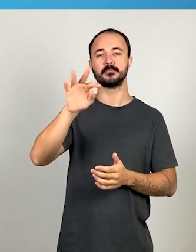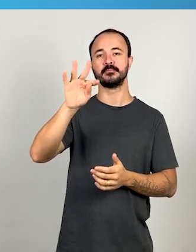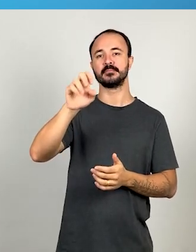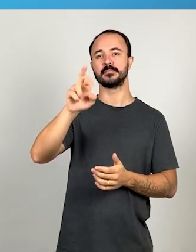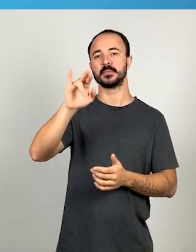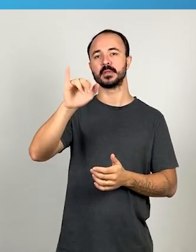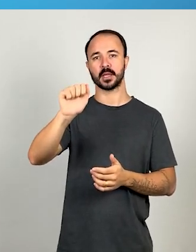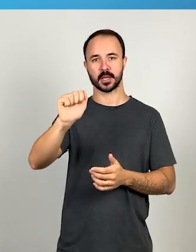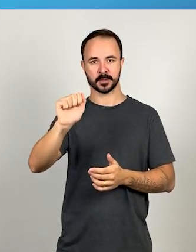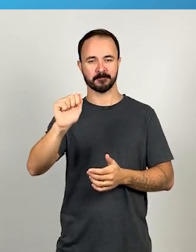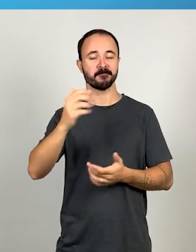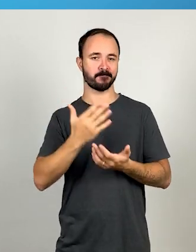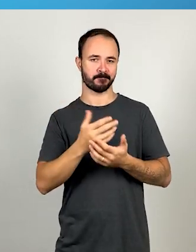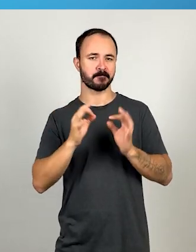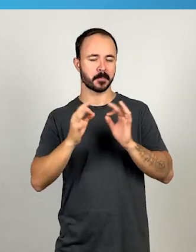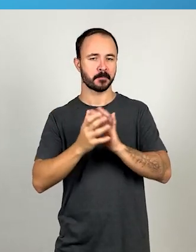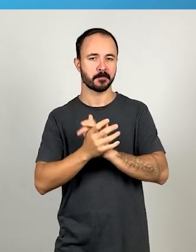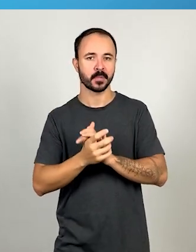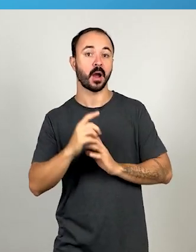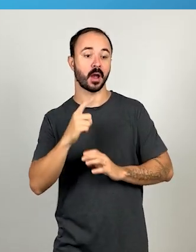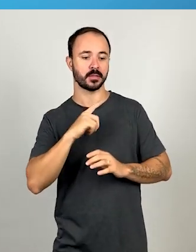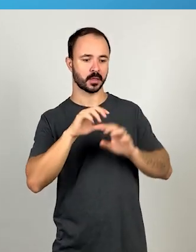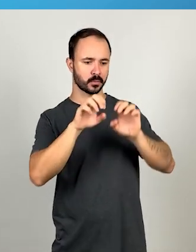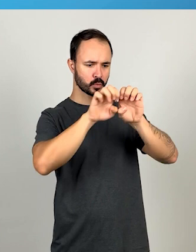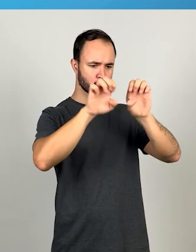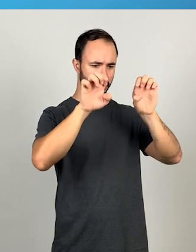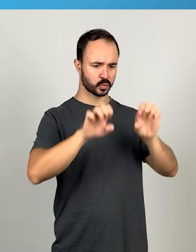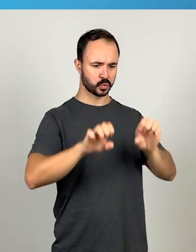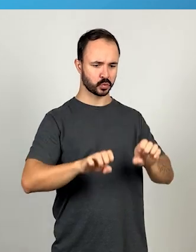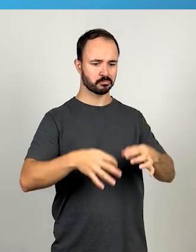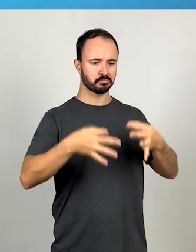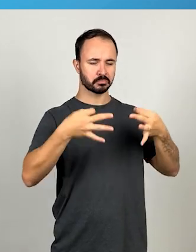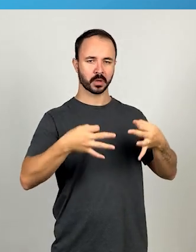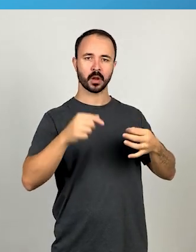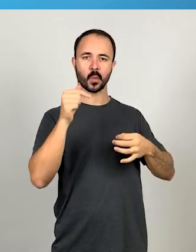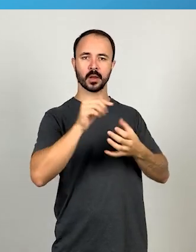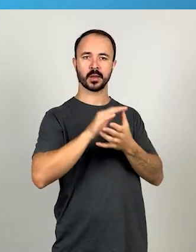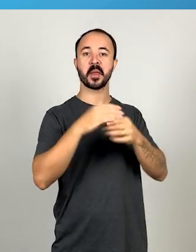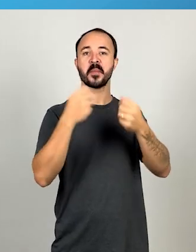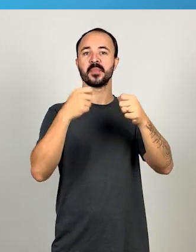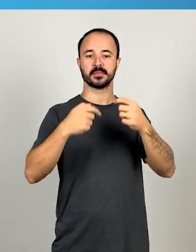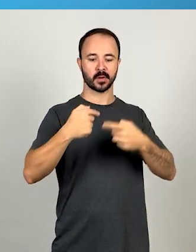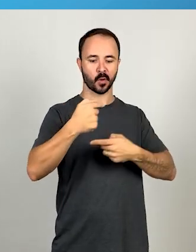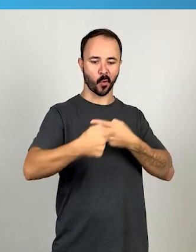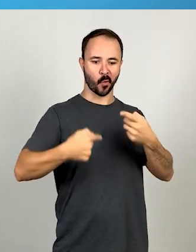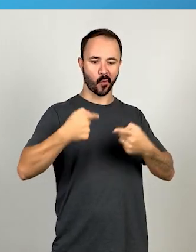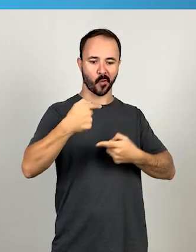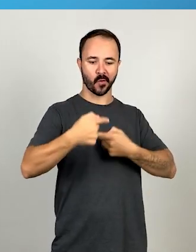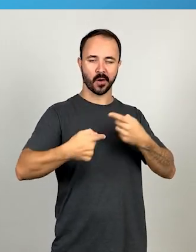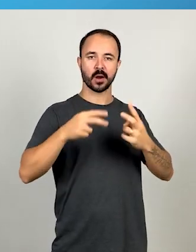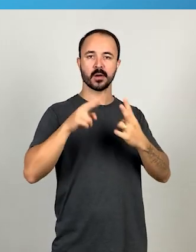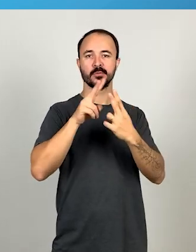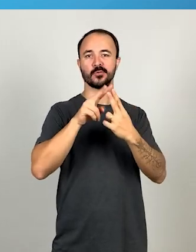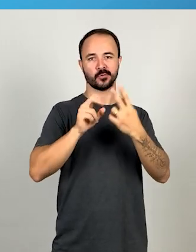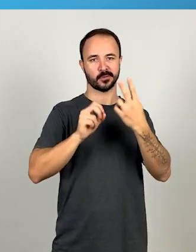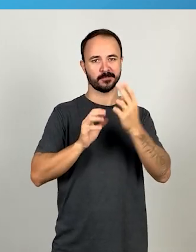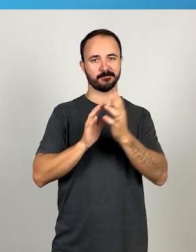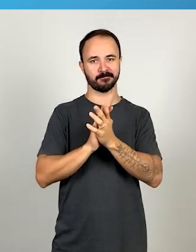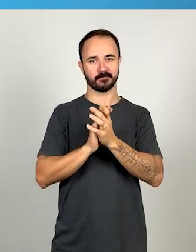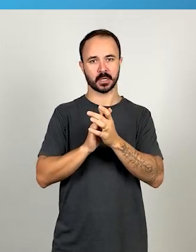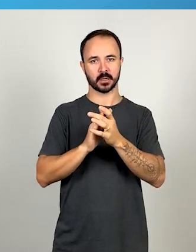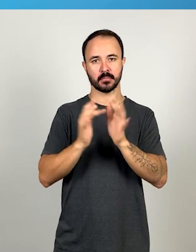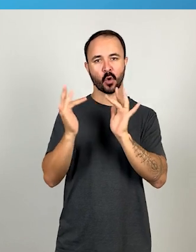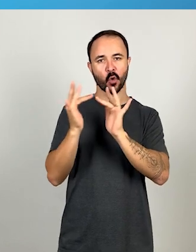base. Essa estrutura, como vamos ter movimento, vai precisar de duas rodas. Essas rodas vão ser fixadas através de dois